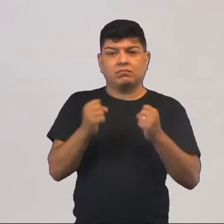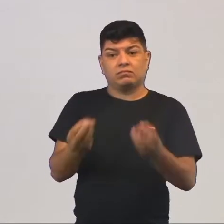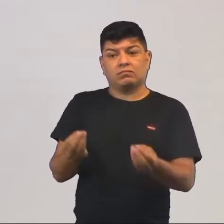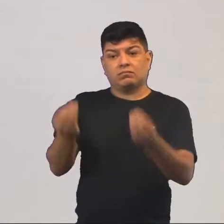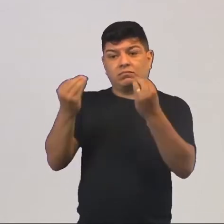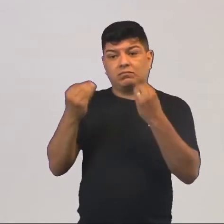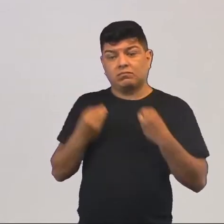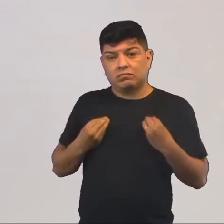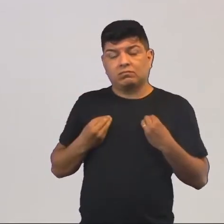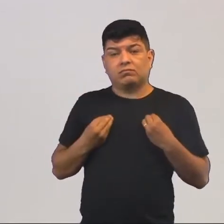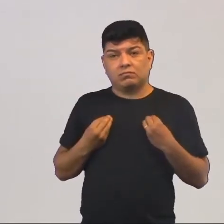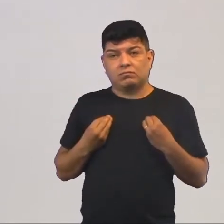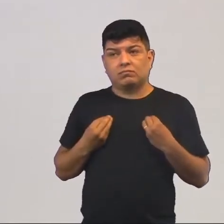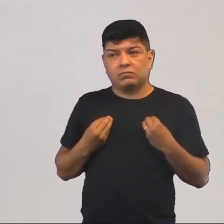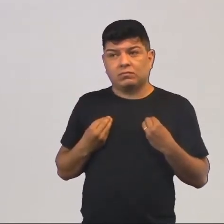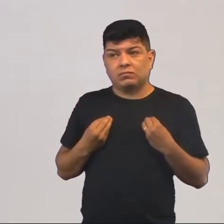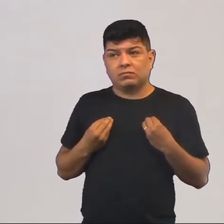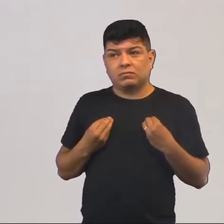oferecer uma